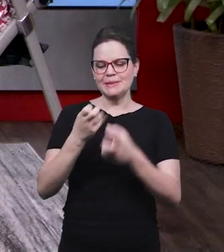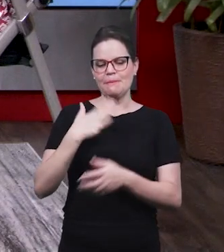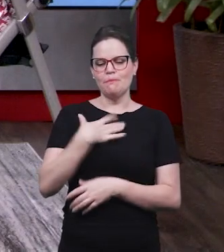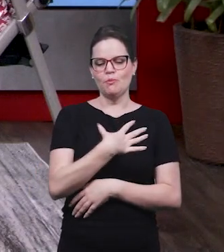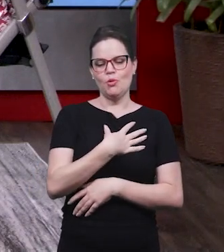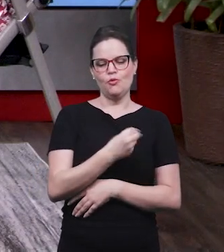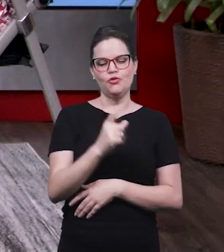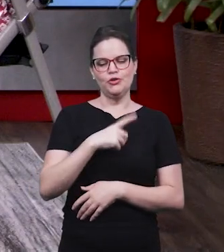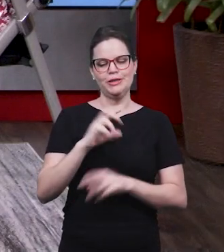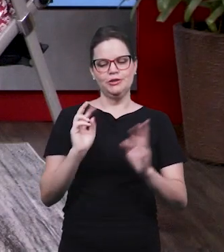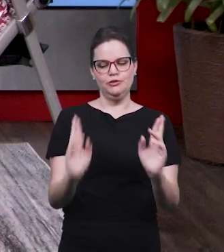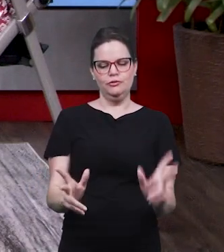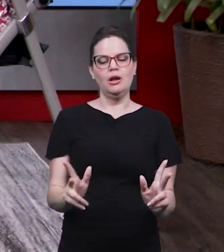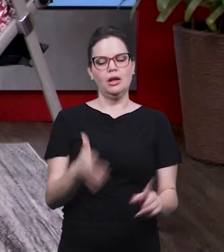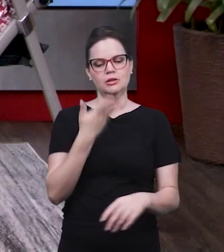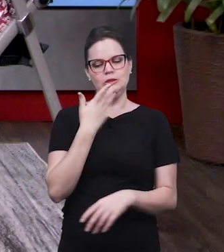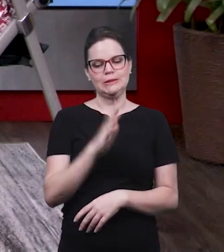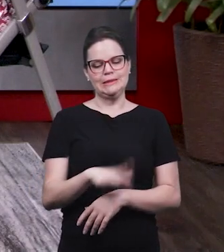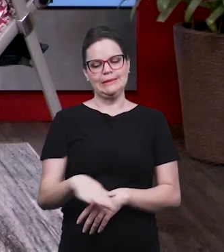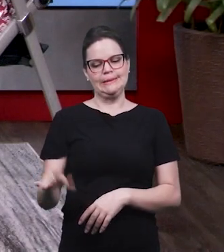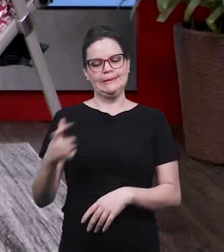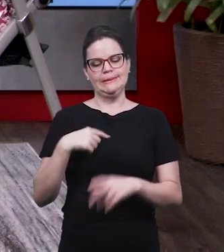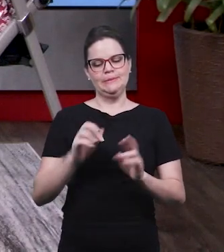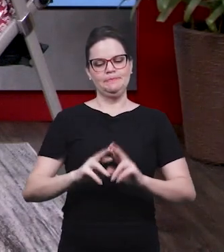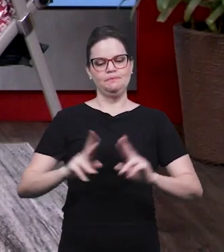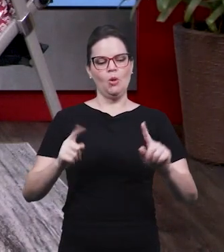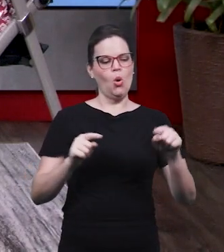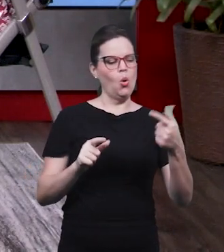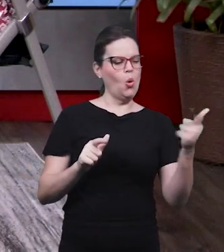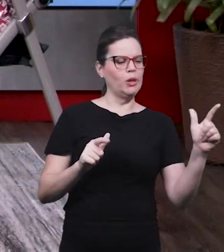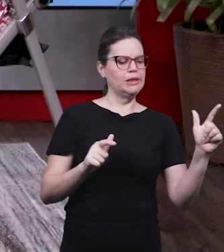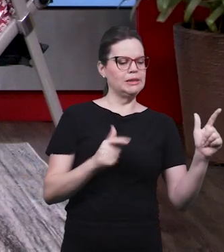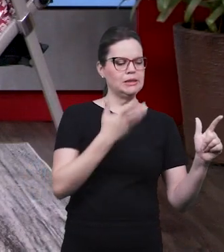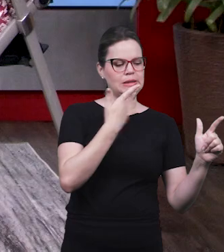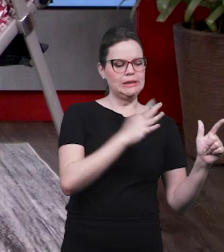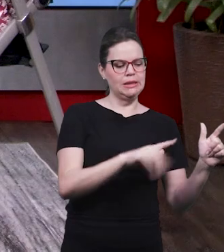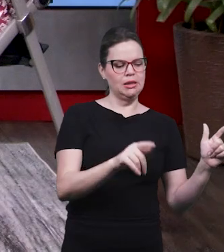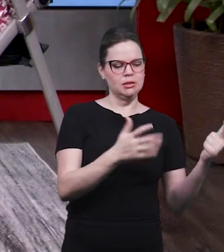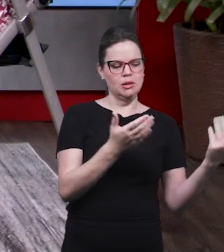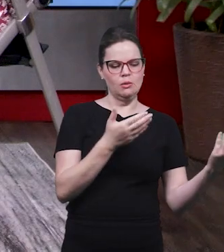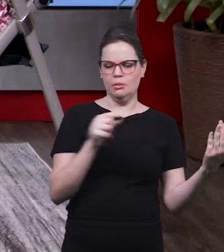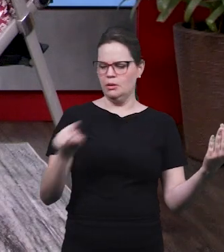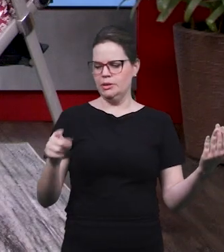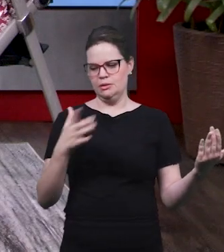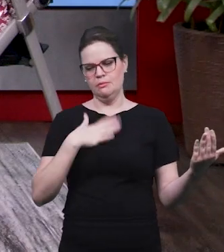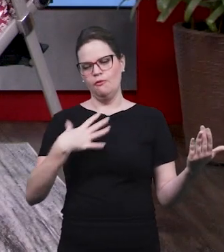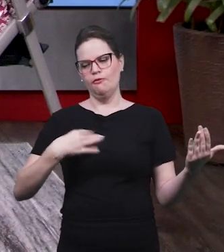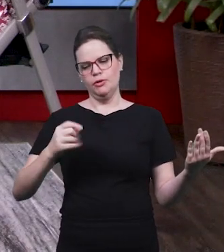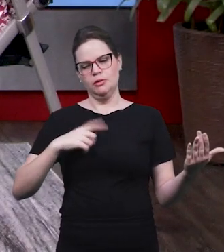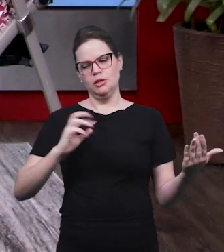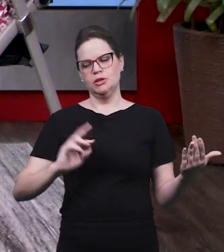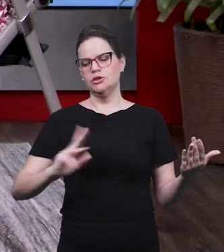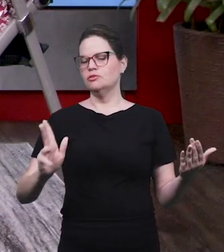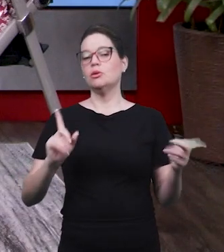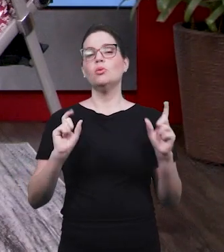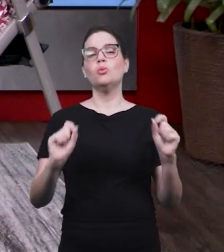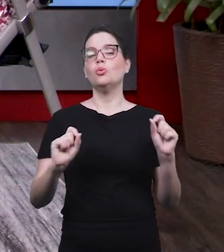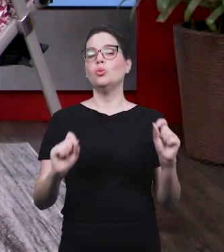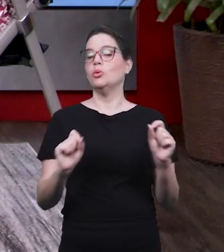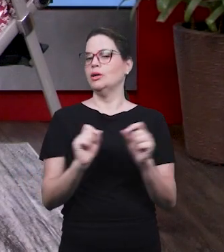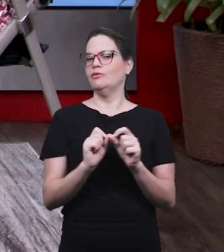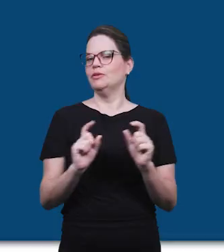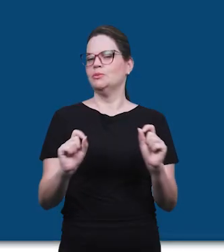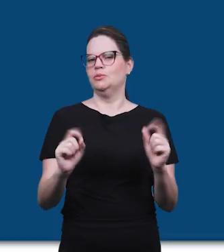nos desenvolvimentos do seu filho quando ele compara com outras crianças. Então, o que ele pode fazer? Então, primeiro,